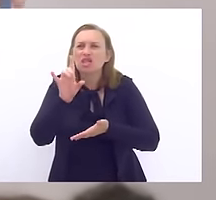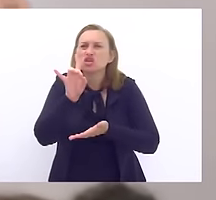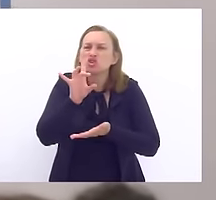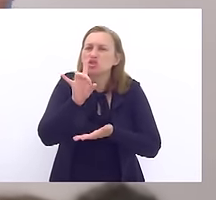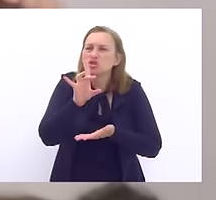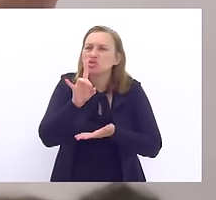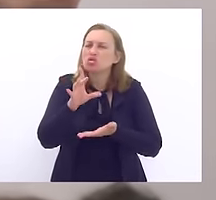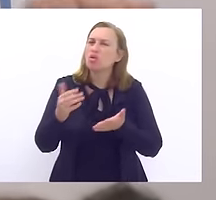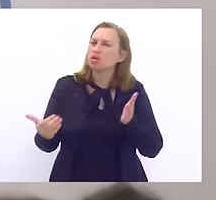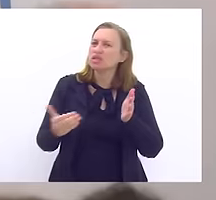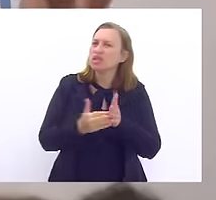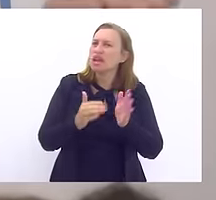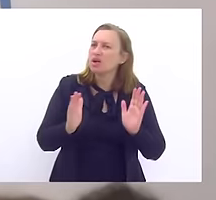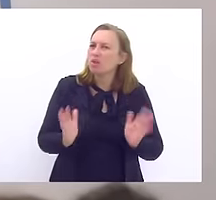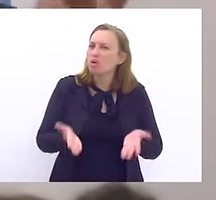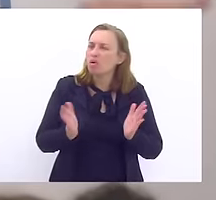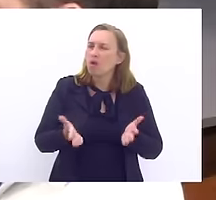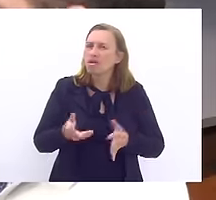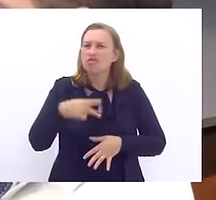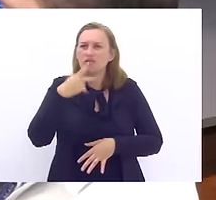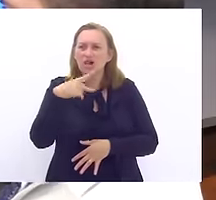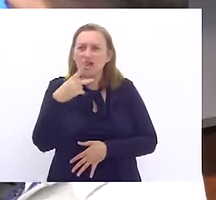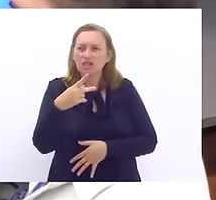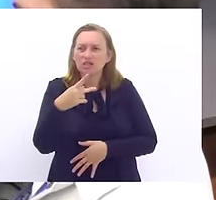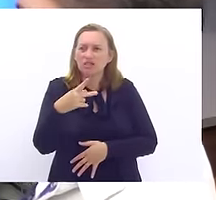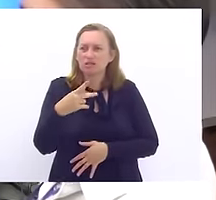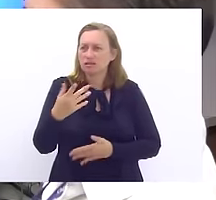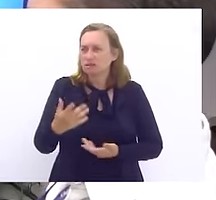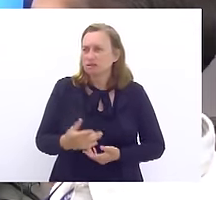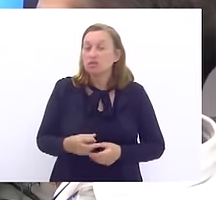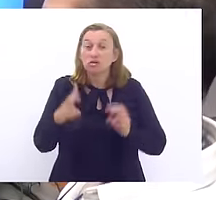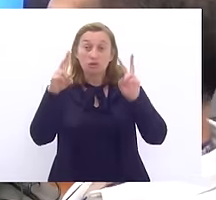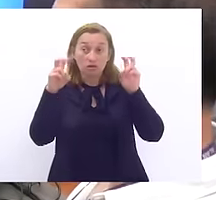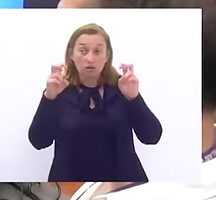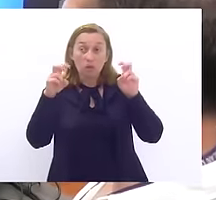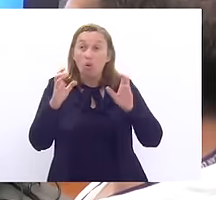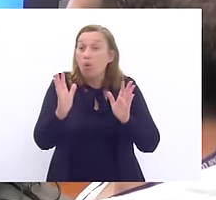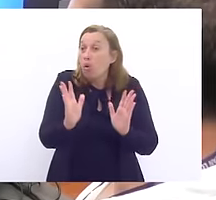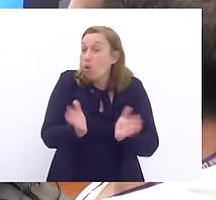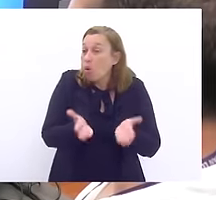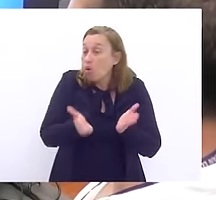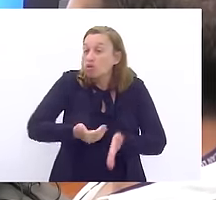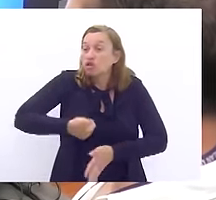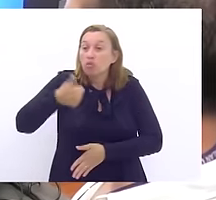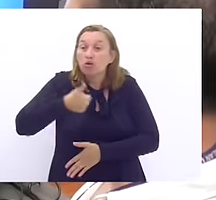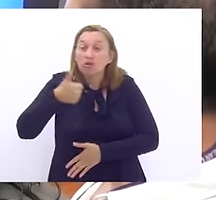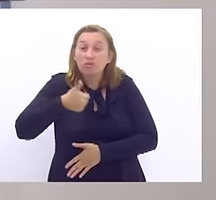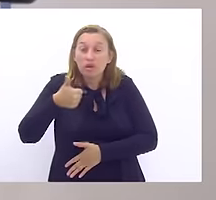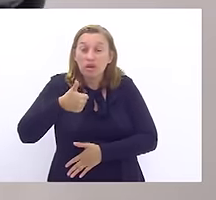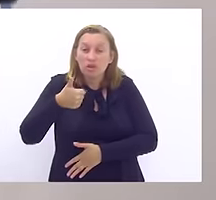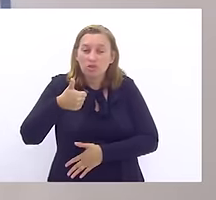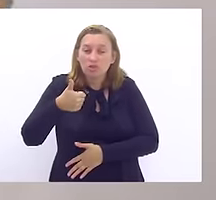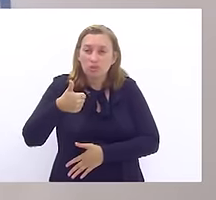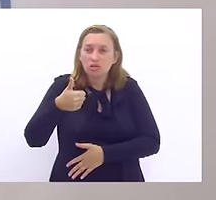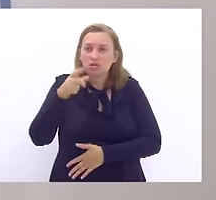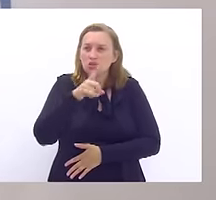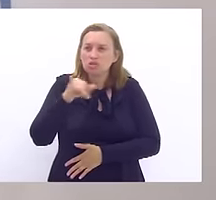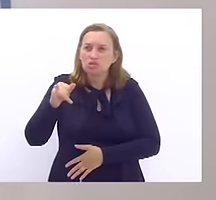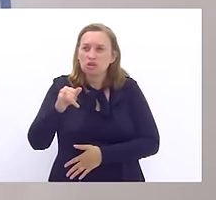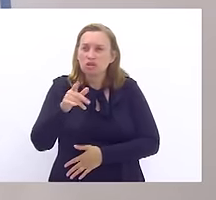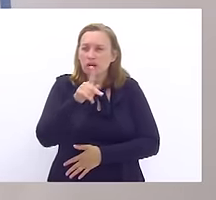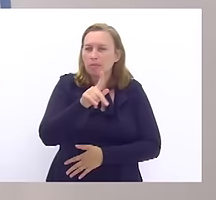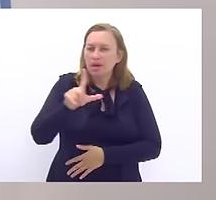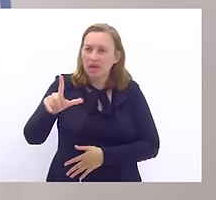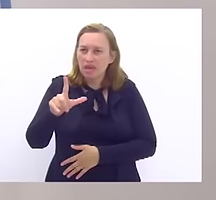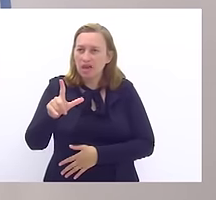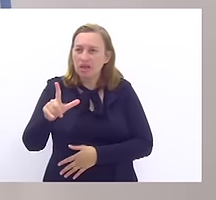até agora a gente tá tratando exclusivamente da natuji hoje hoje é o primeiro momento em que a pele participa dessa